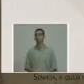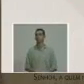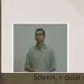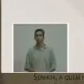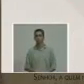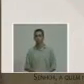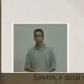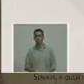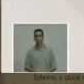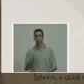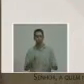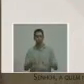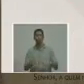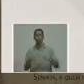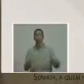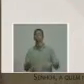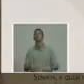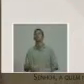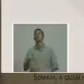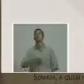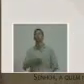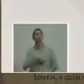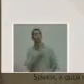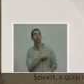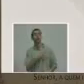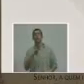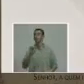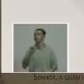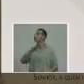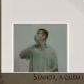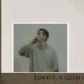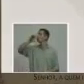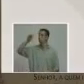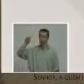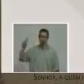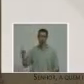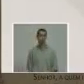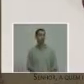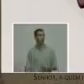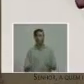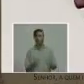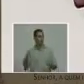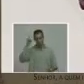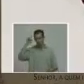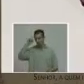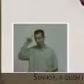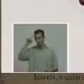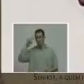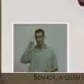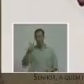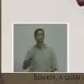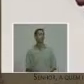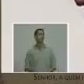Dessa sujeirama que a gente vai sendo cada dia exposto e jogado. Isso é uma